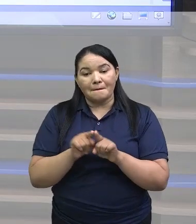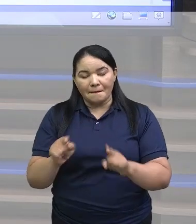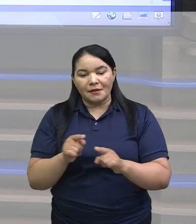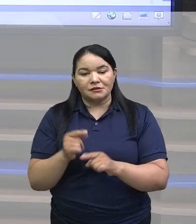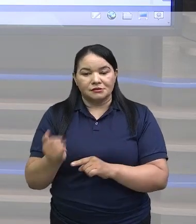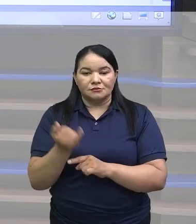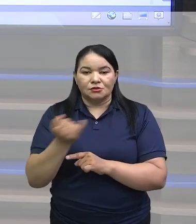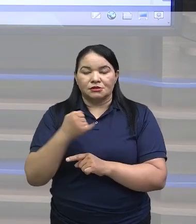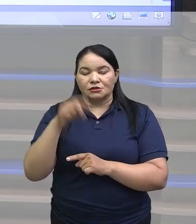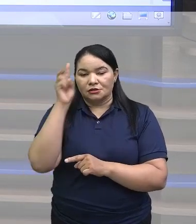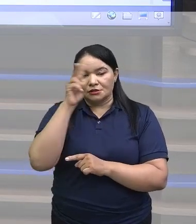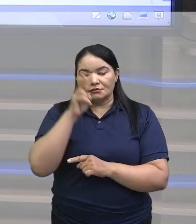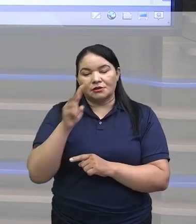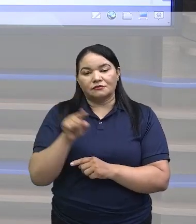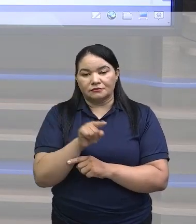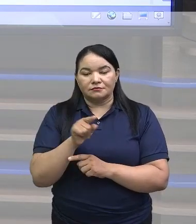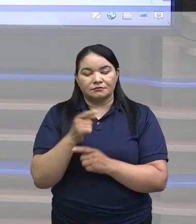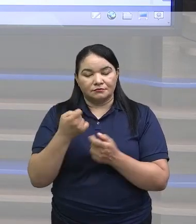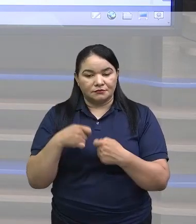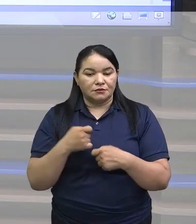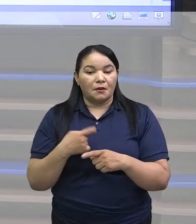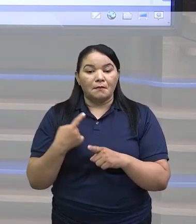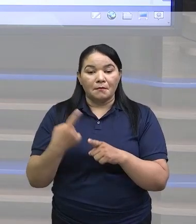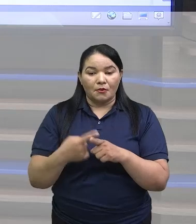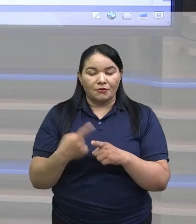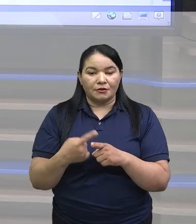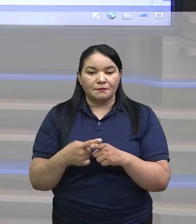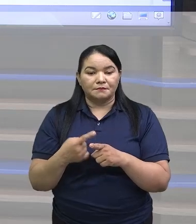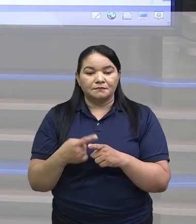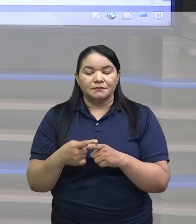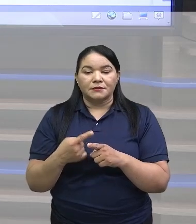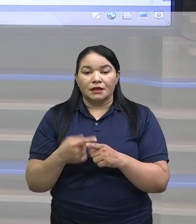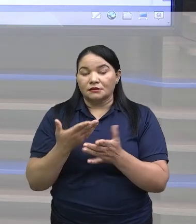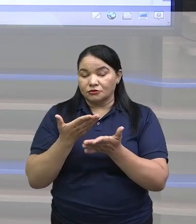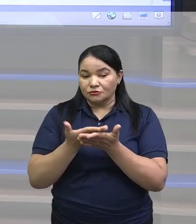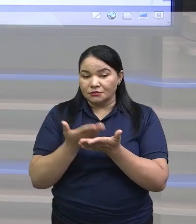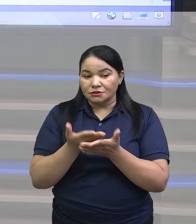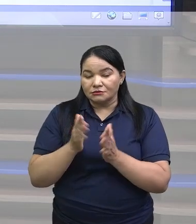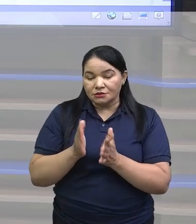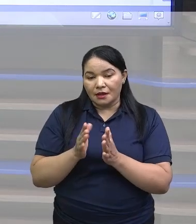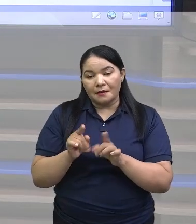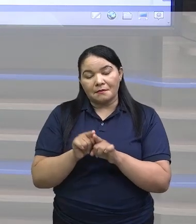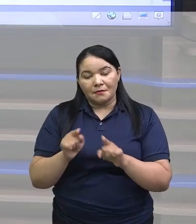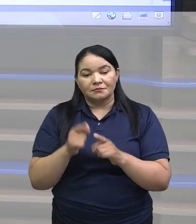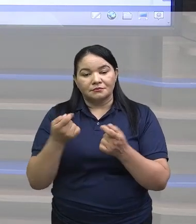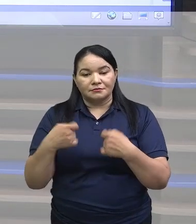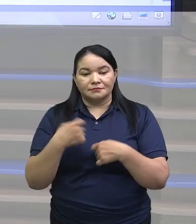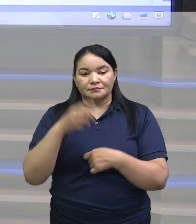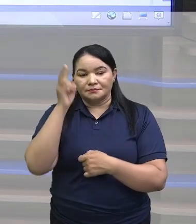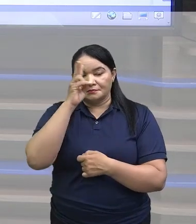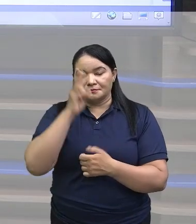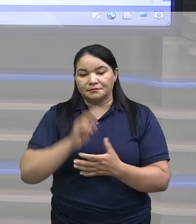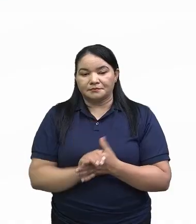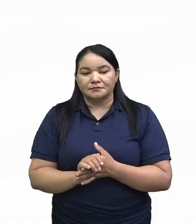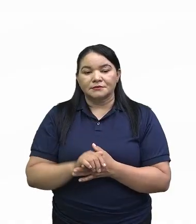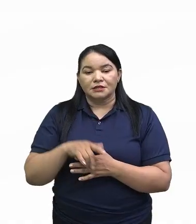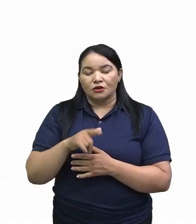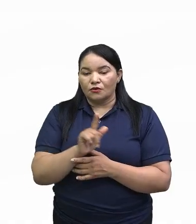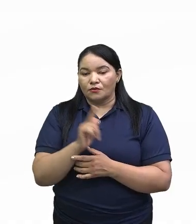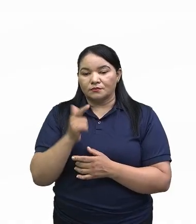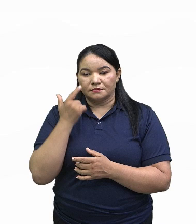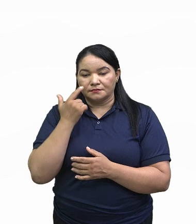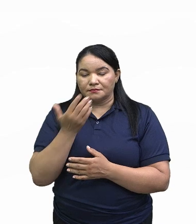e para que vocês relembrem aquilo que já foi estudado, certo? Então, vamos ao prefixo. Prefixo.